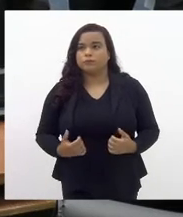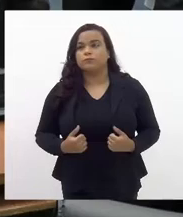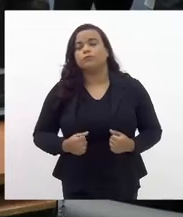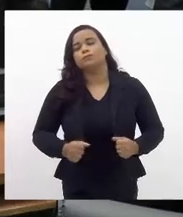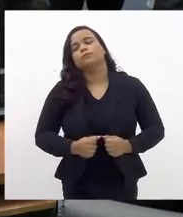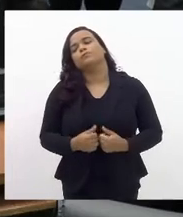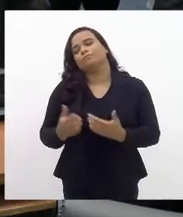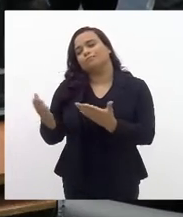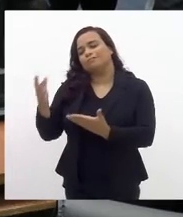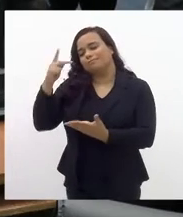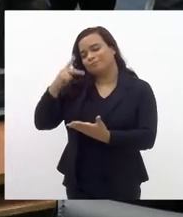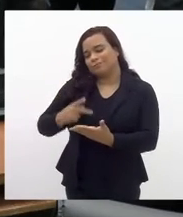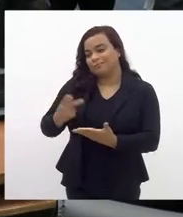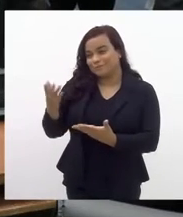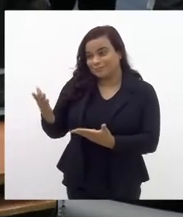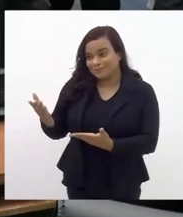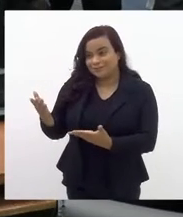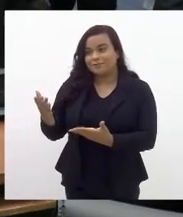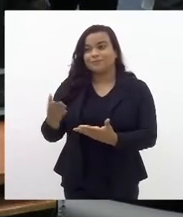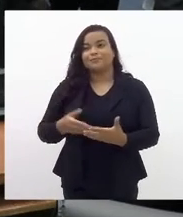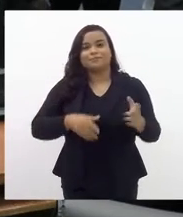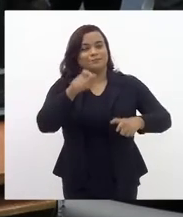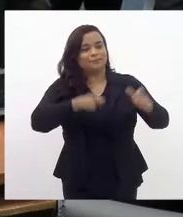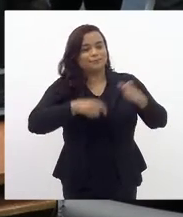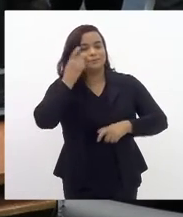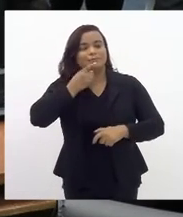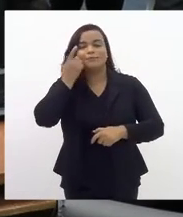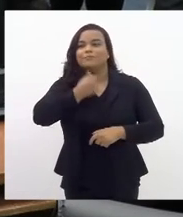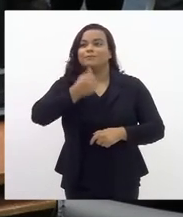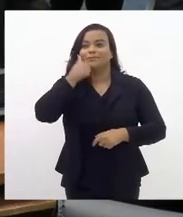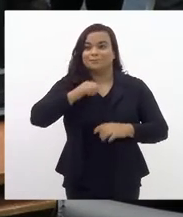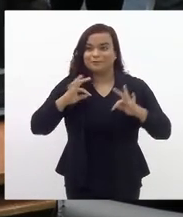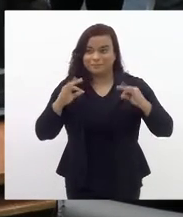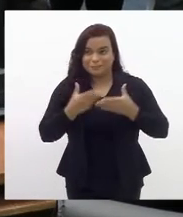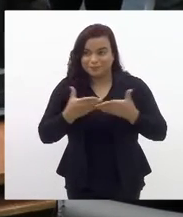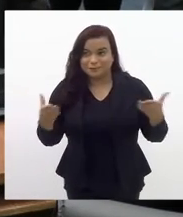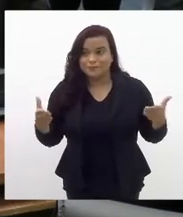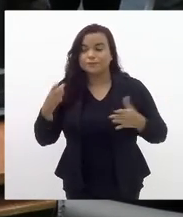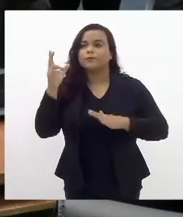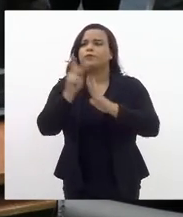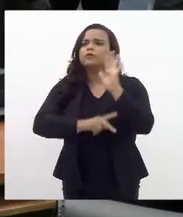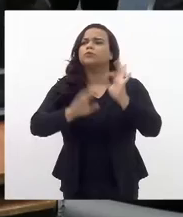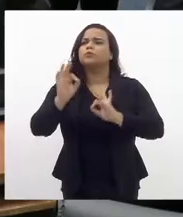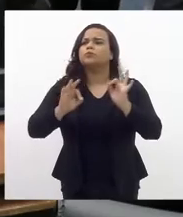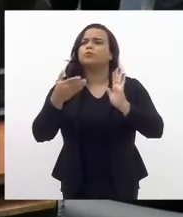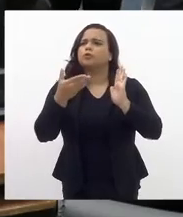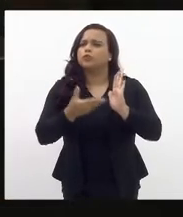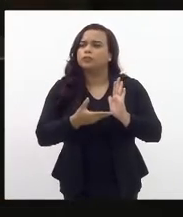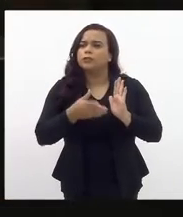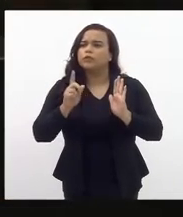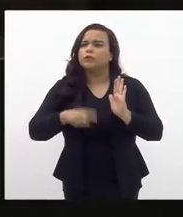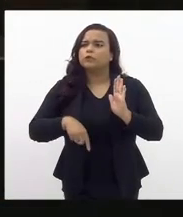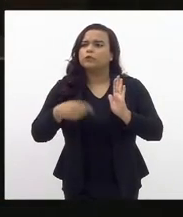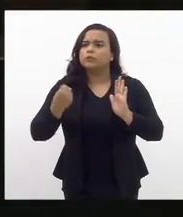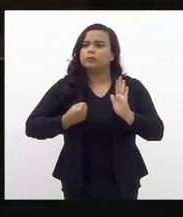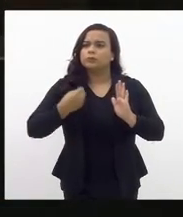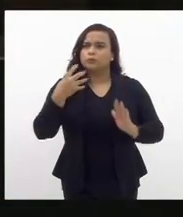Senhora presidenta, senhoras deputadas, senhores deputados, o projeto em questão é o de